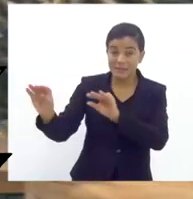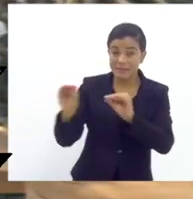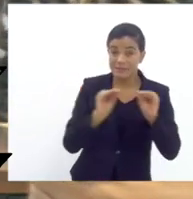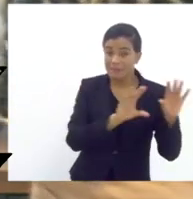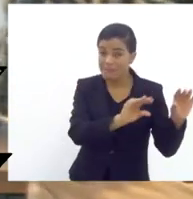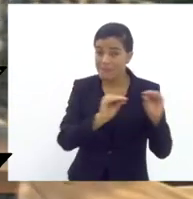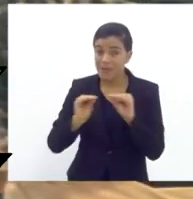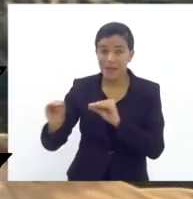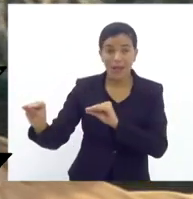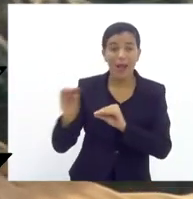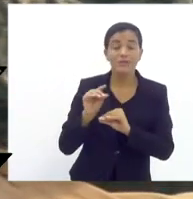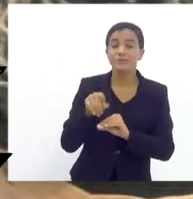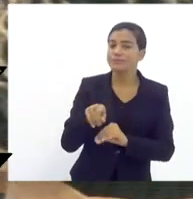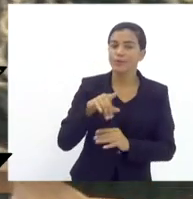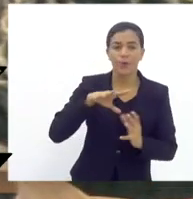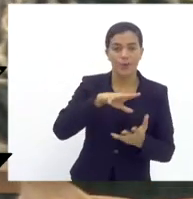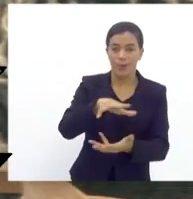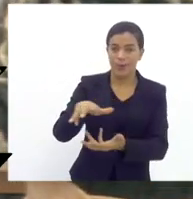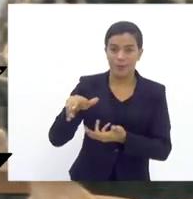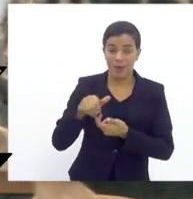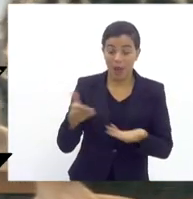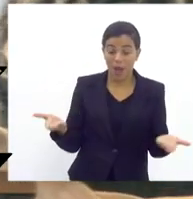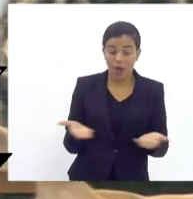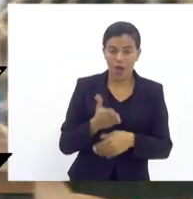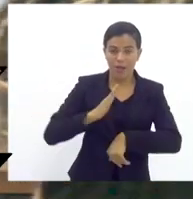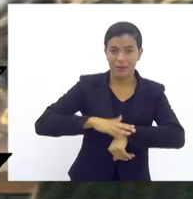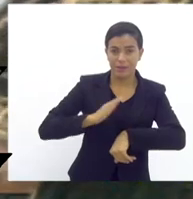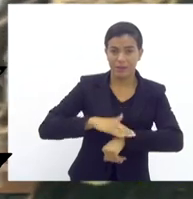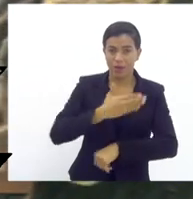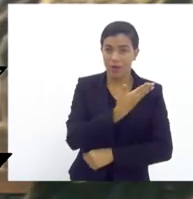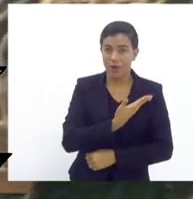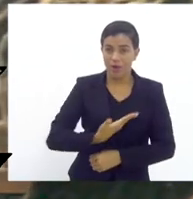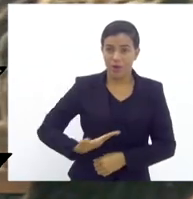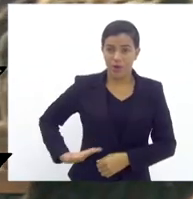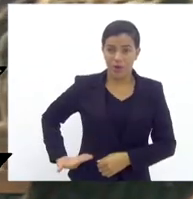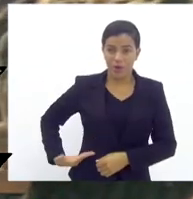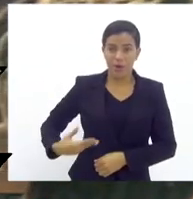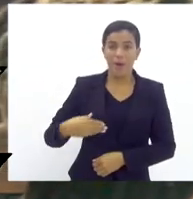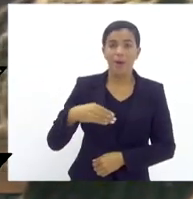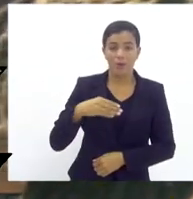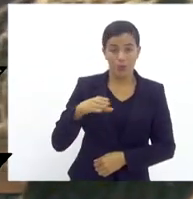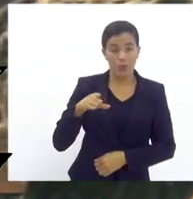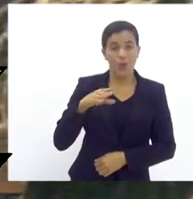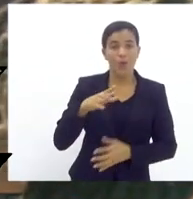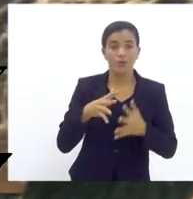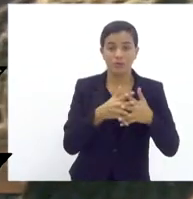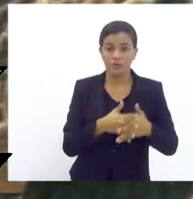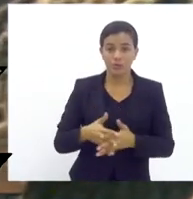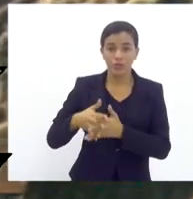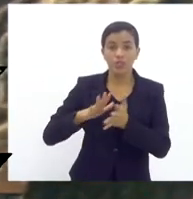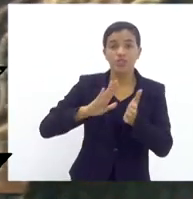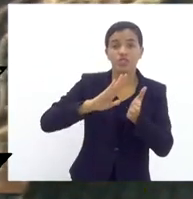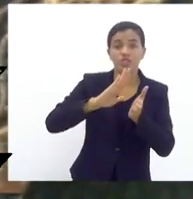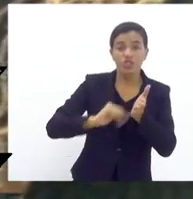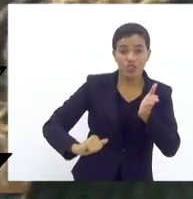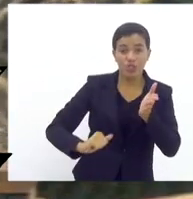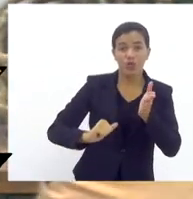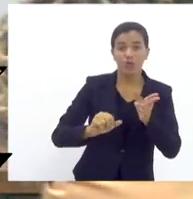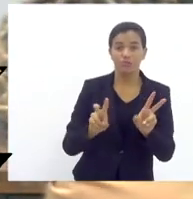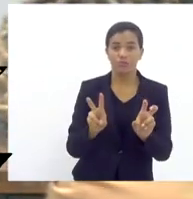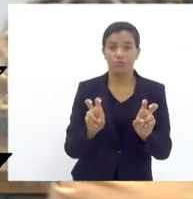nesse momento o governo de biden retirou o título 42